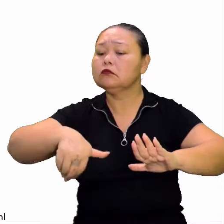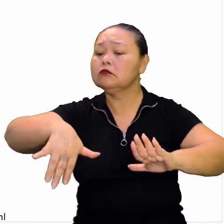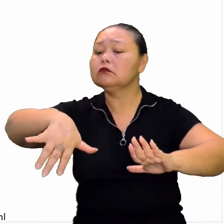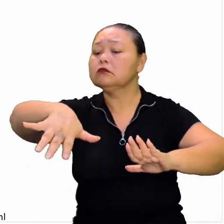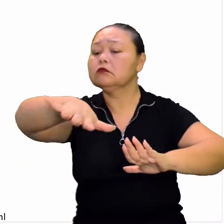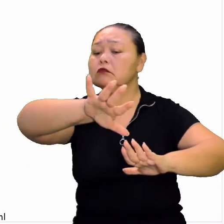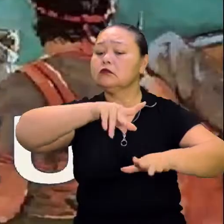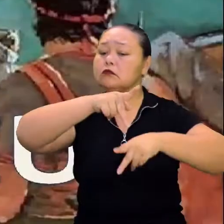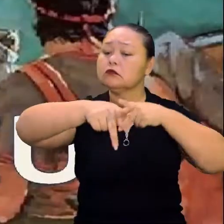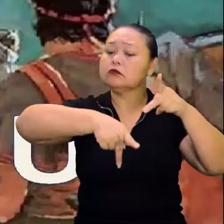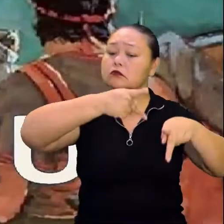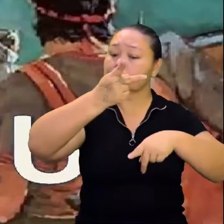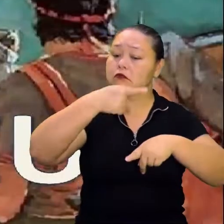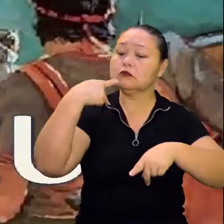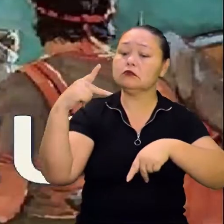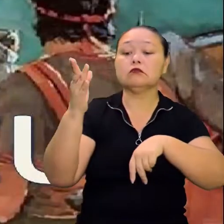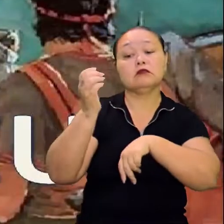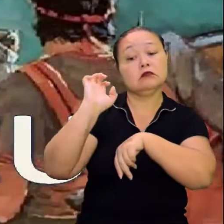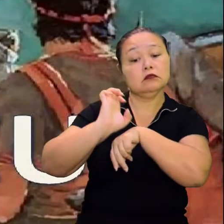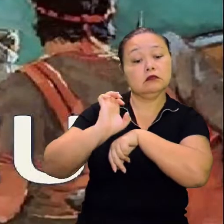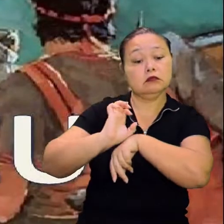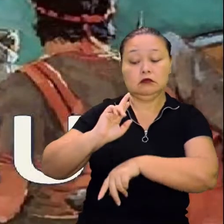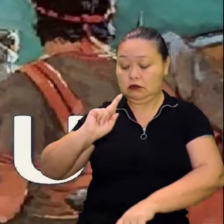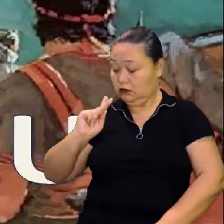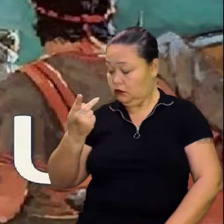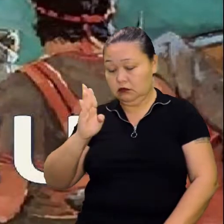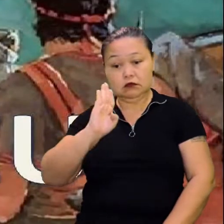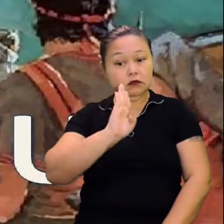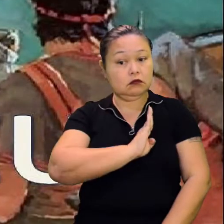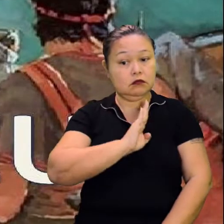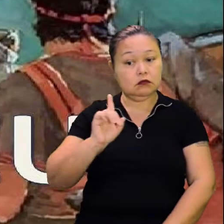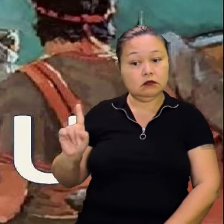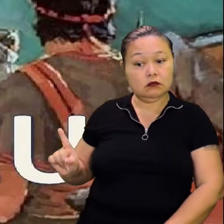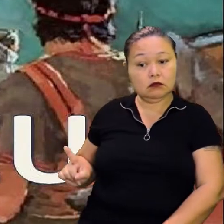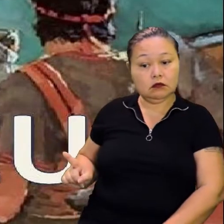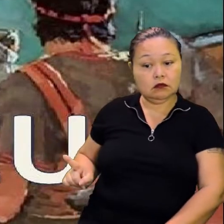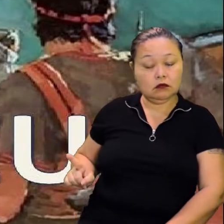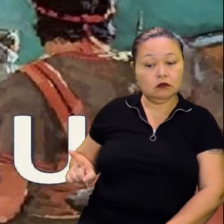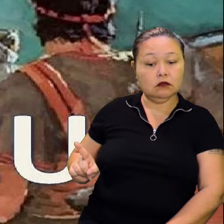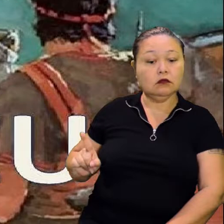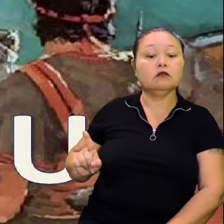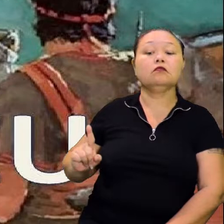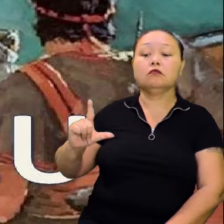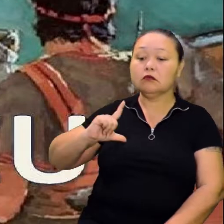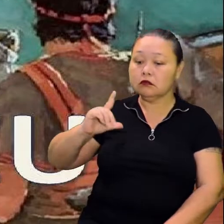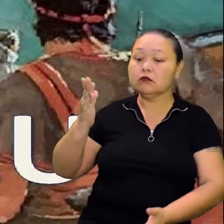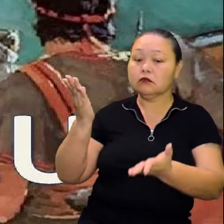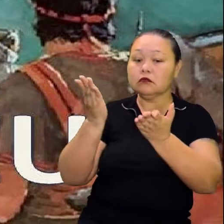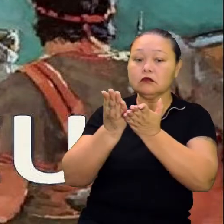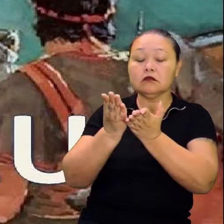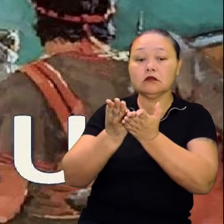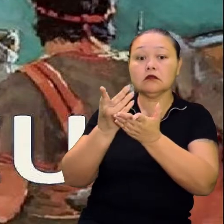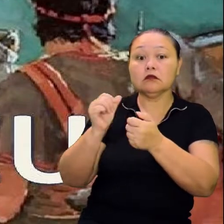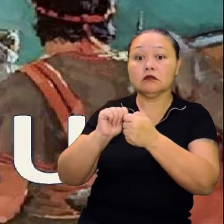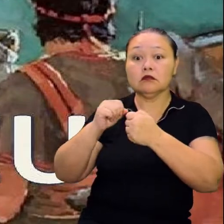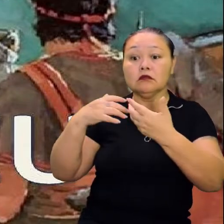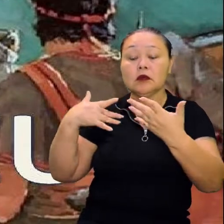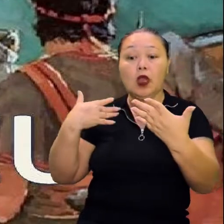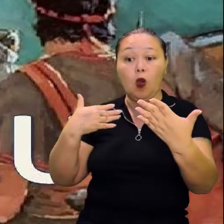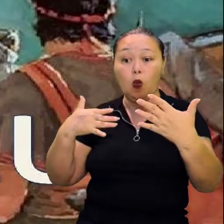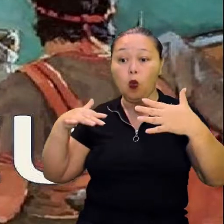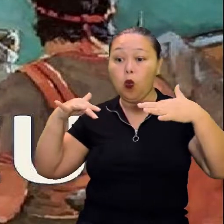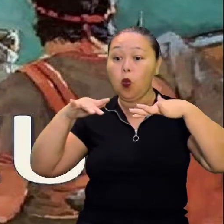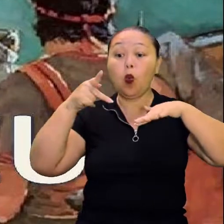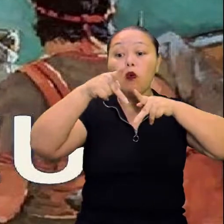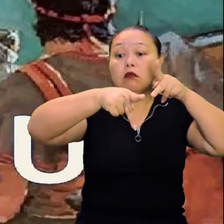seu povo, o seu estado. Os hebreus, você vê isso muito na Bíblia, esse confronto com